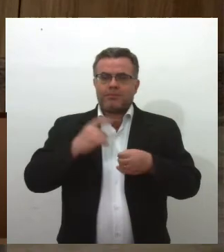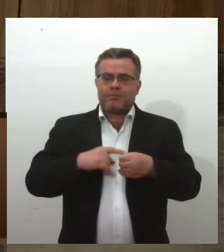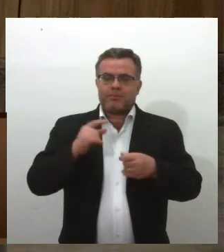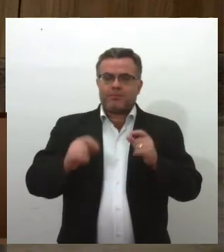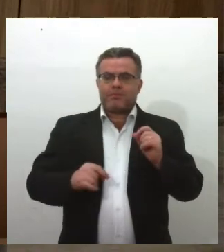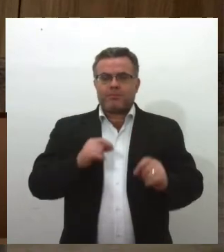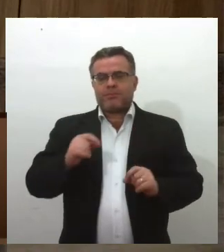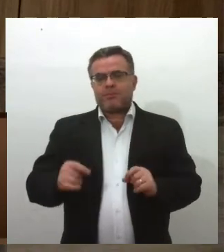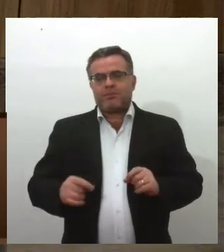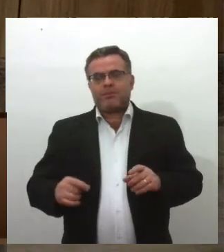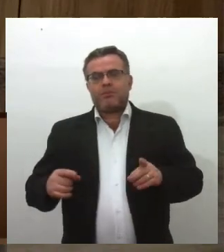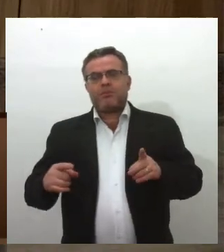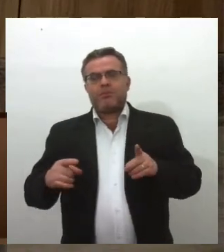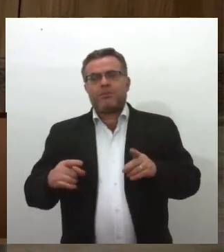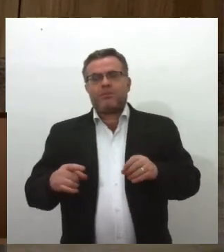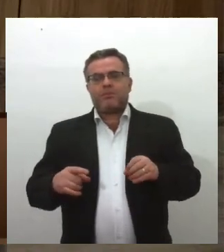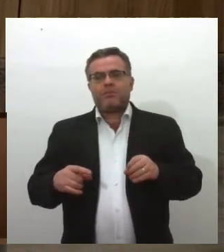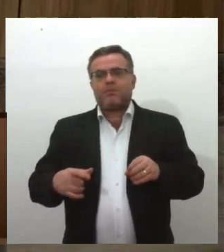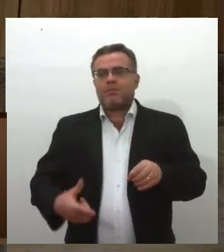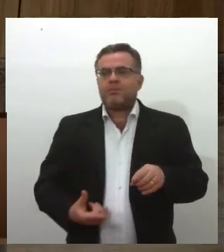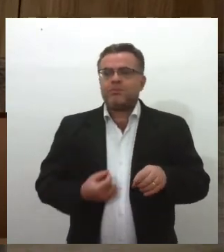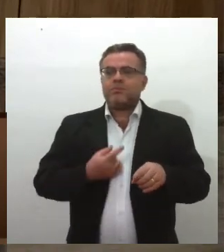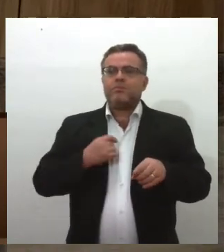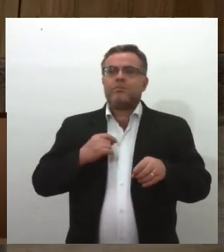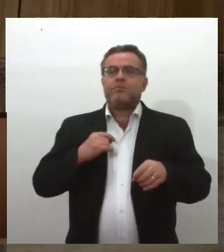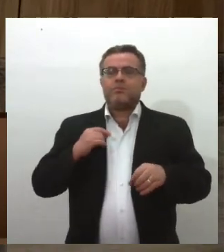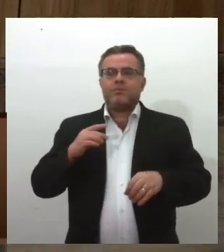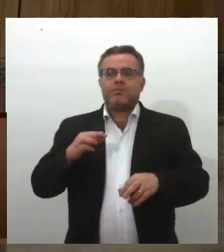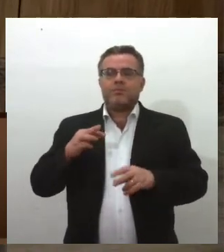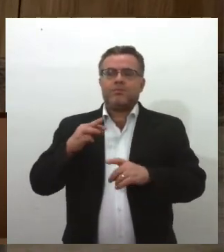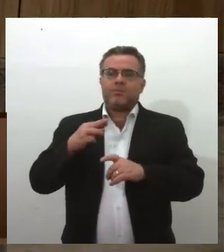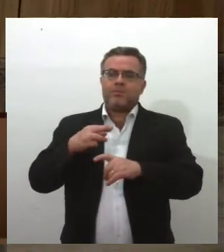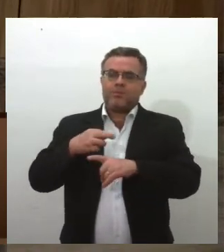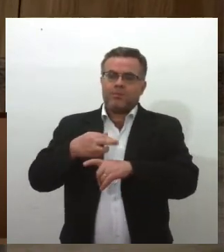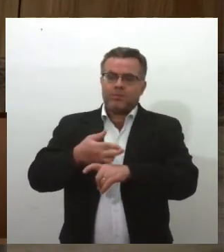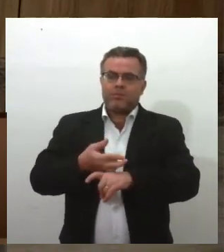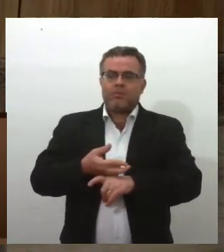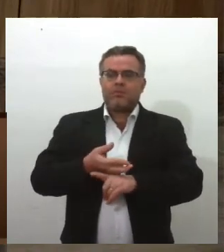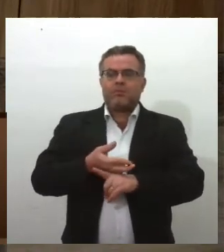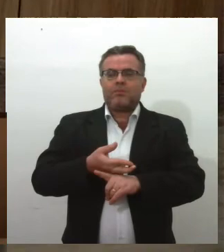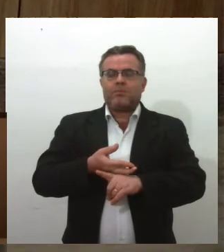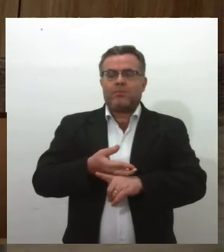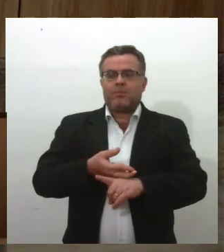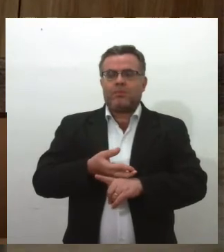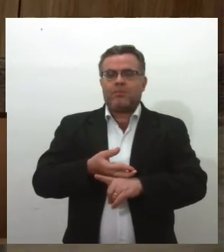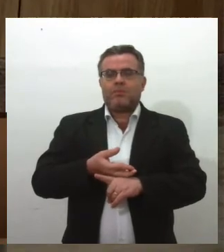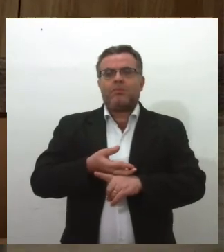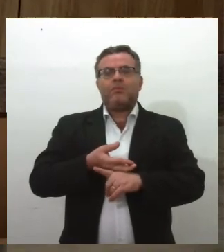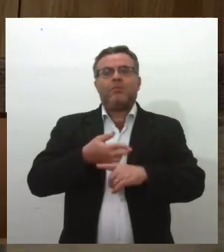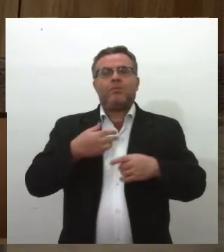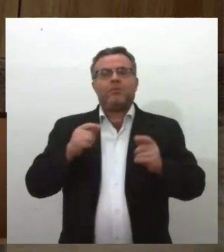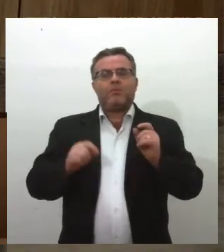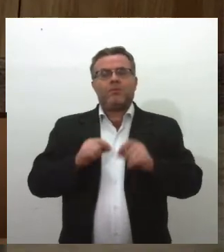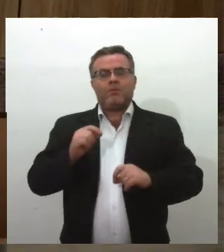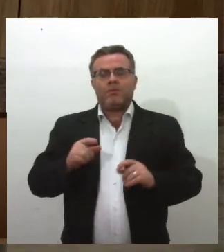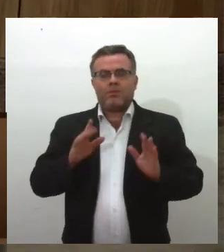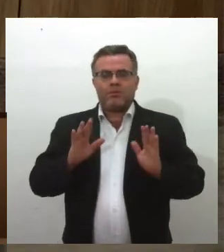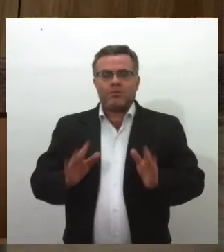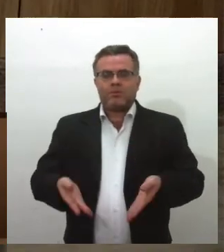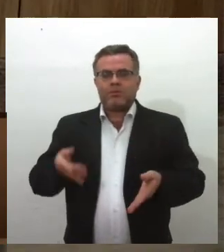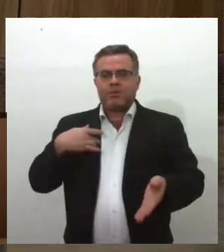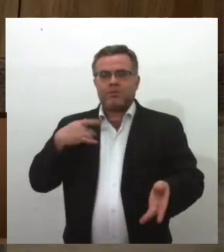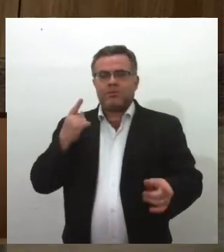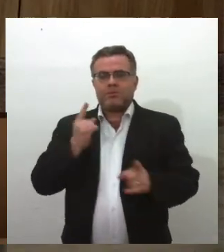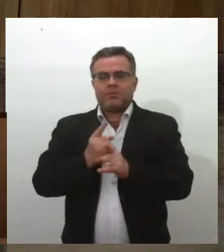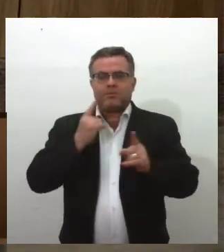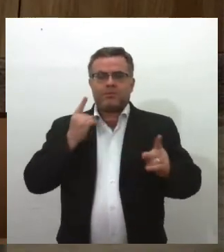de próstata, que eu queria conversar um pouquinho também com você sobre Sim. isso, é, o homem que é diagnosticado, né? O